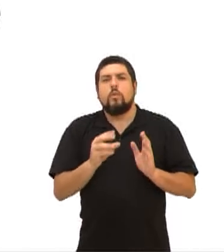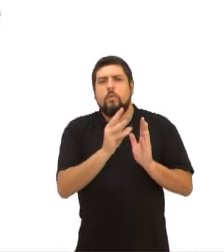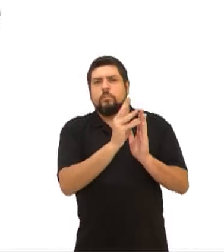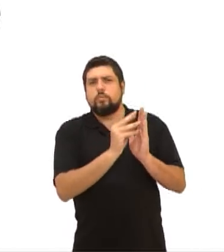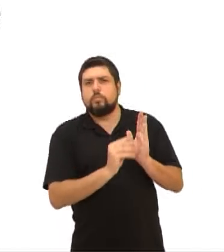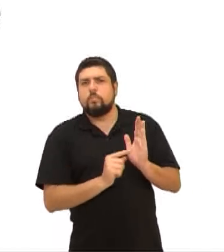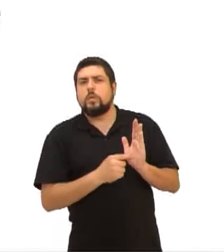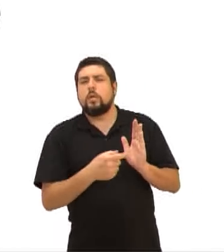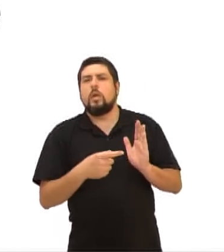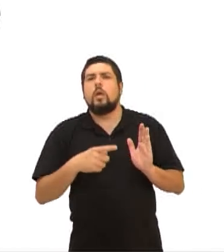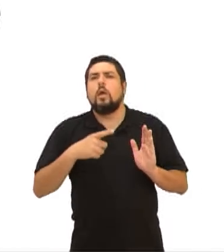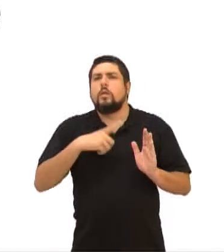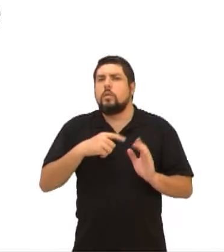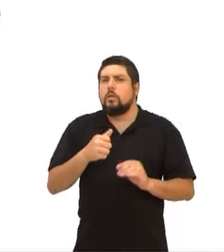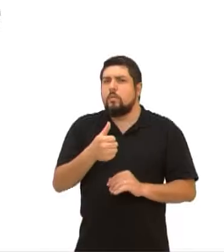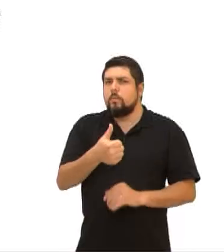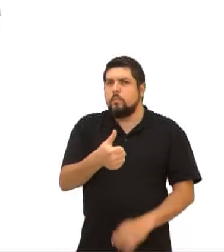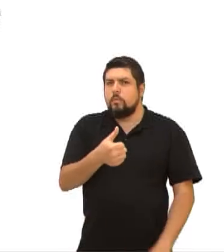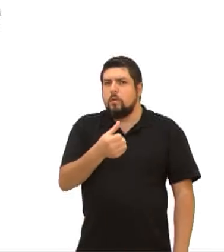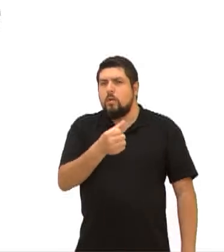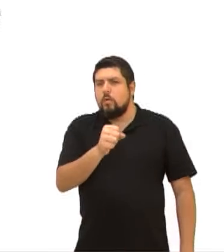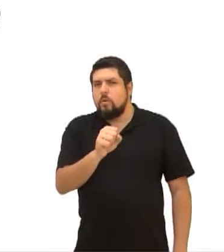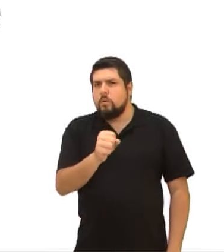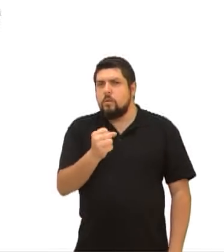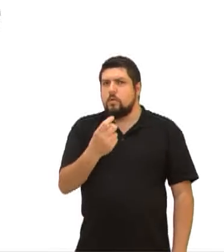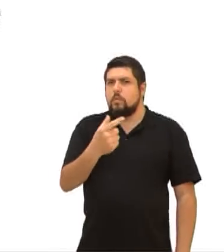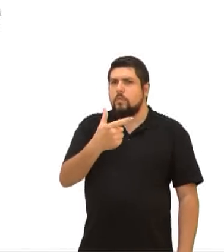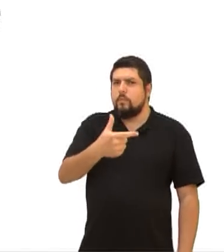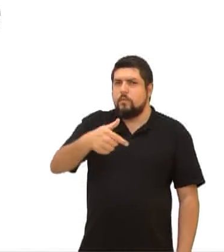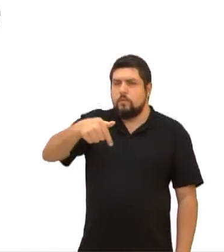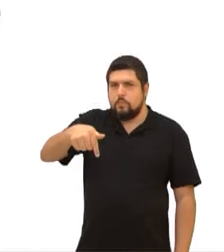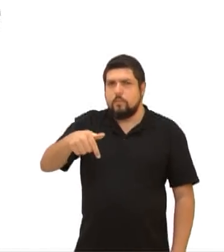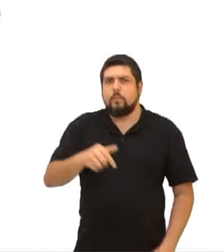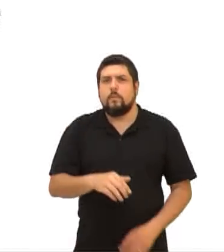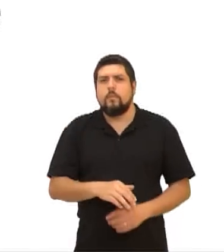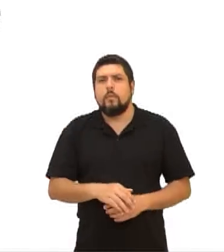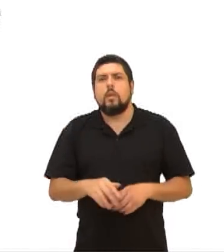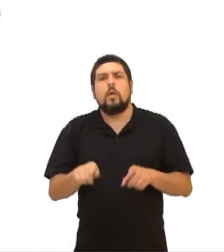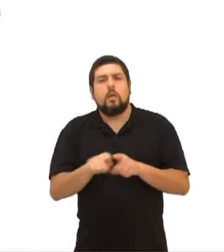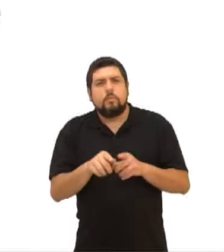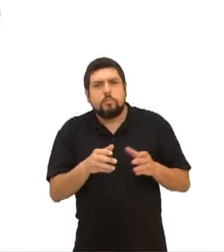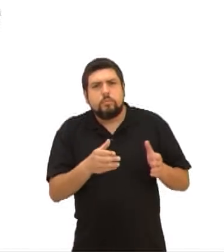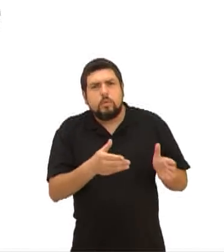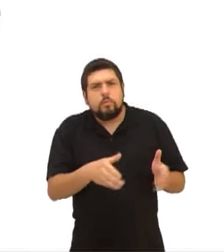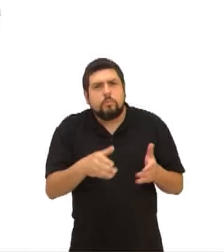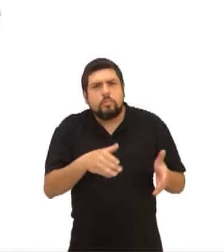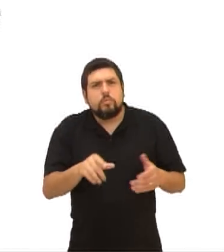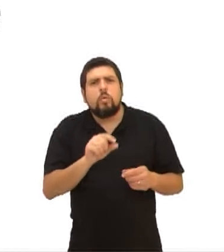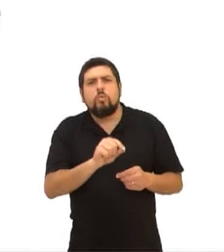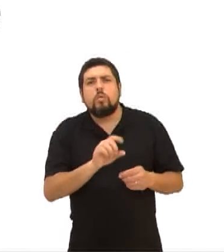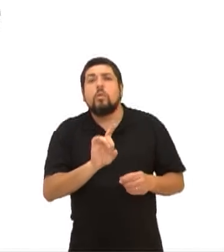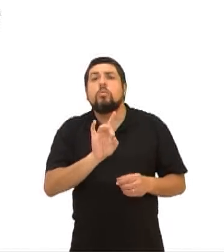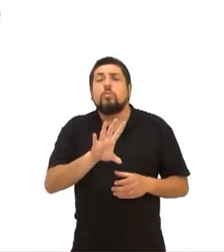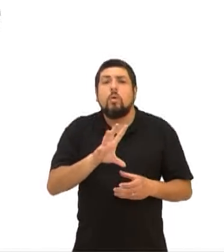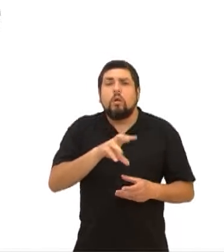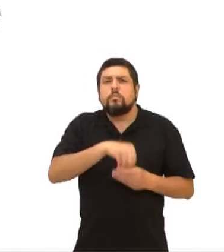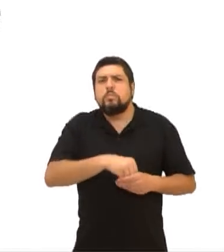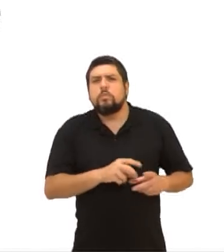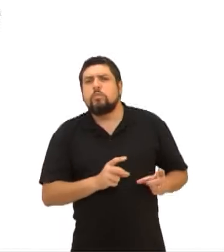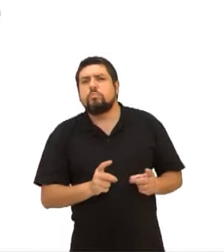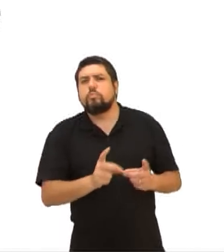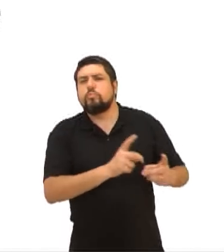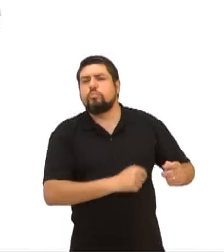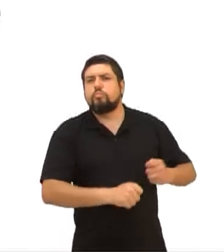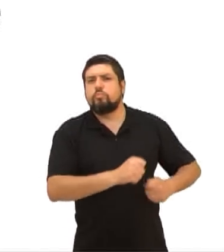ali em 1727. A princípio, um consumo e uma produção para abastecer o mercado interno. Então, é